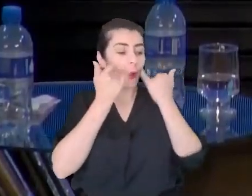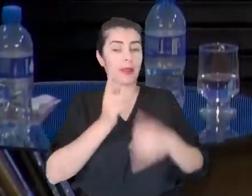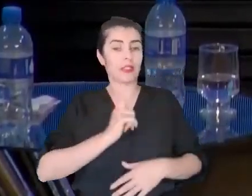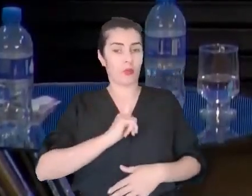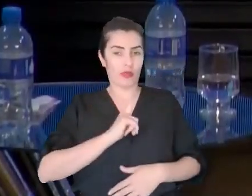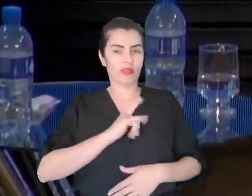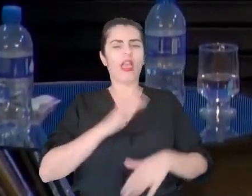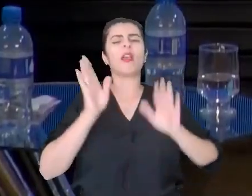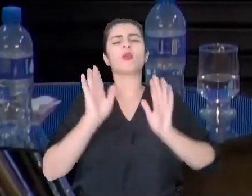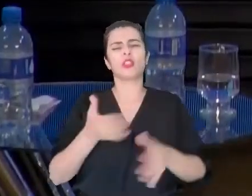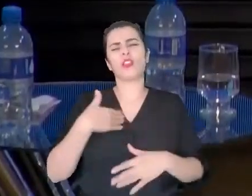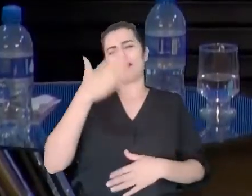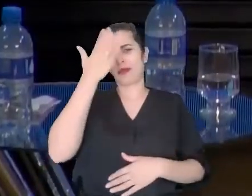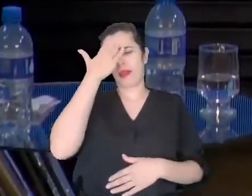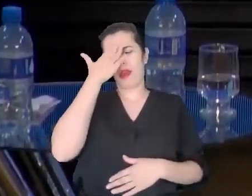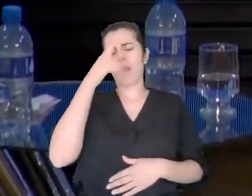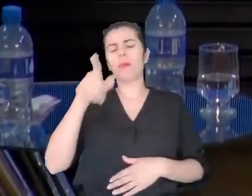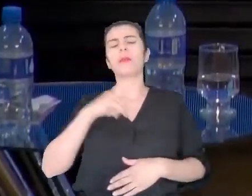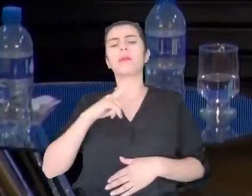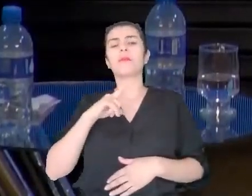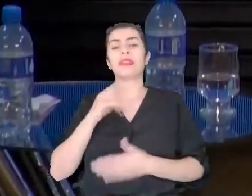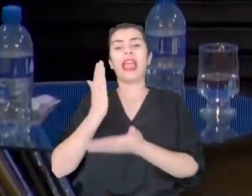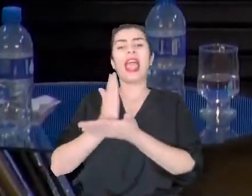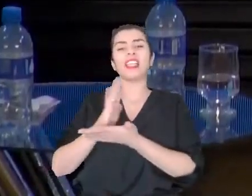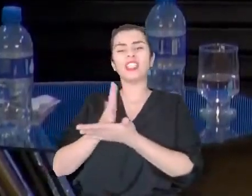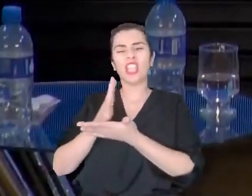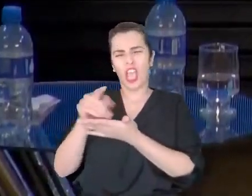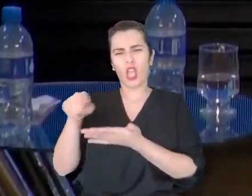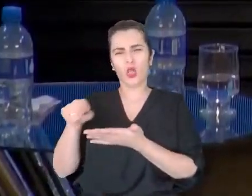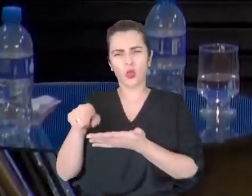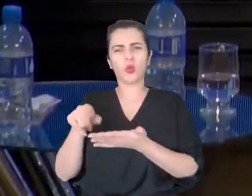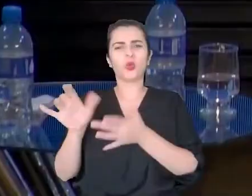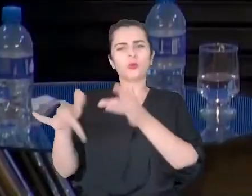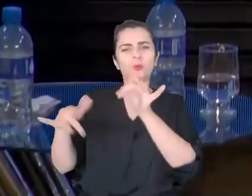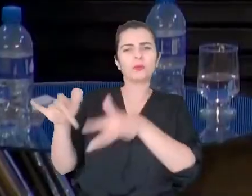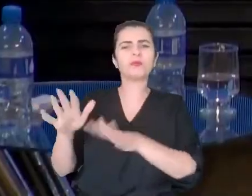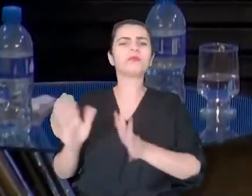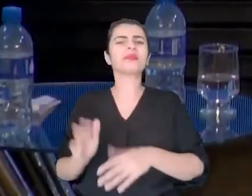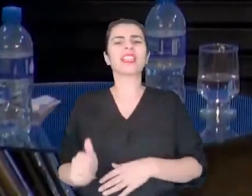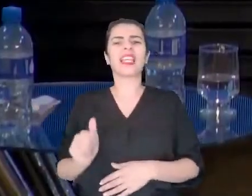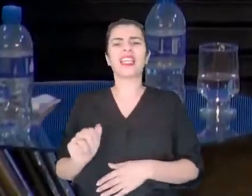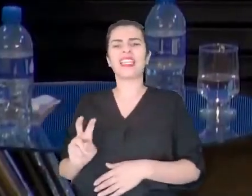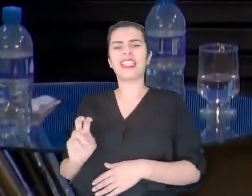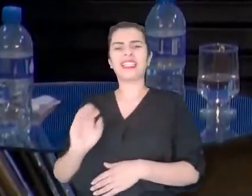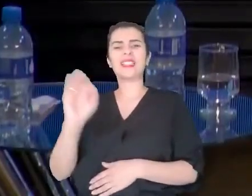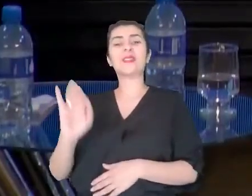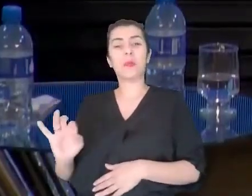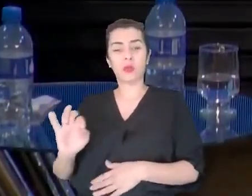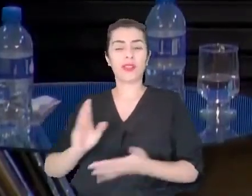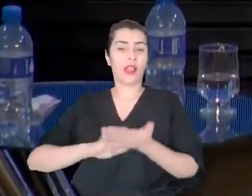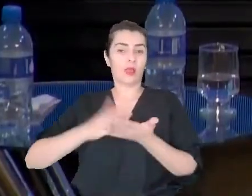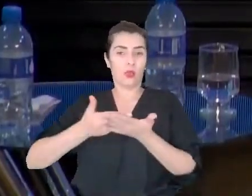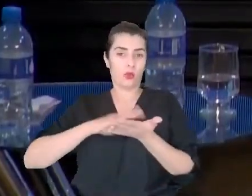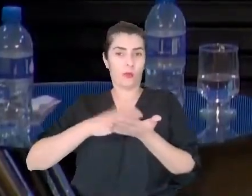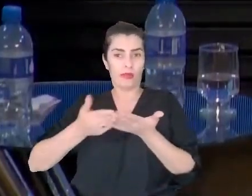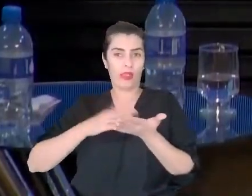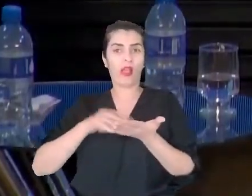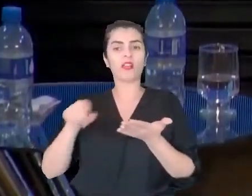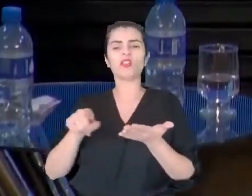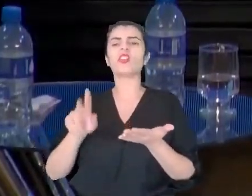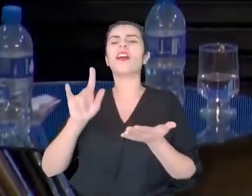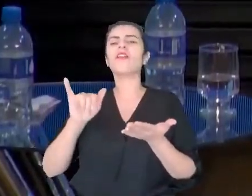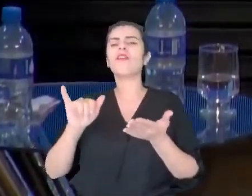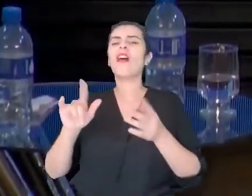que para um rejeito, por exemplo, que chega com 15% de umidade, ele vai perder cerca